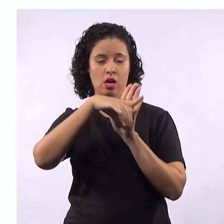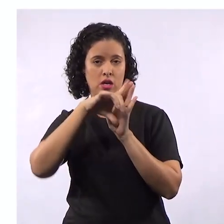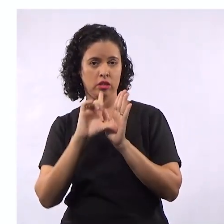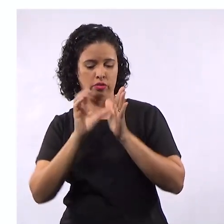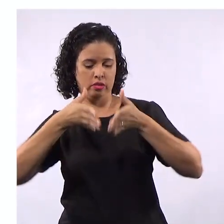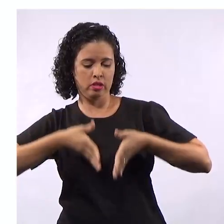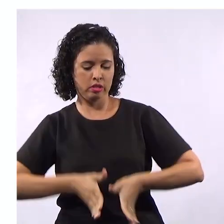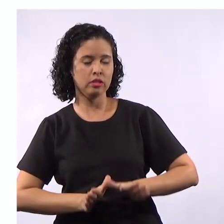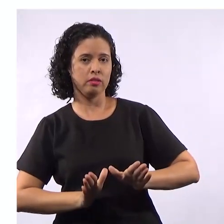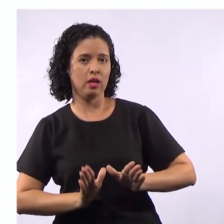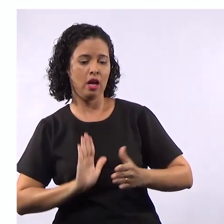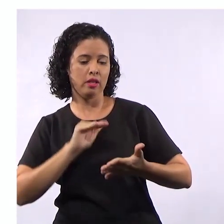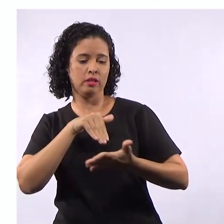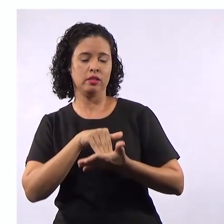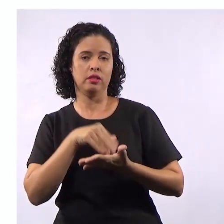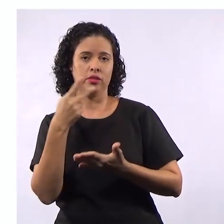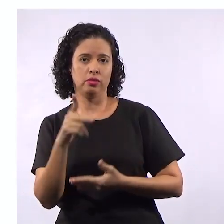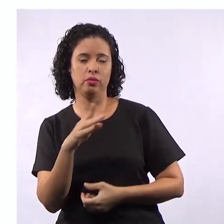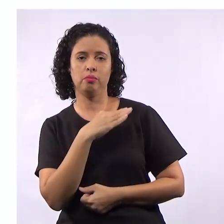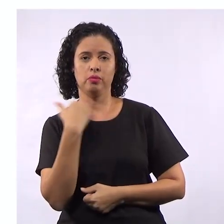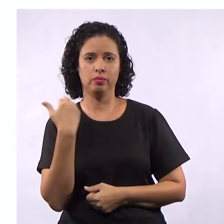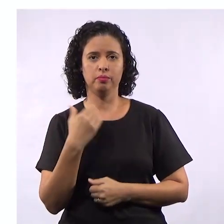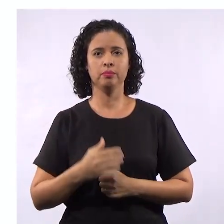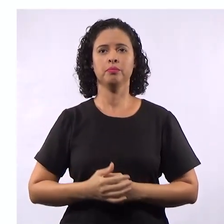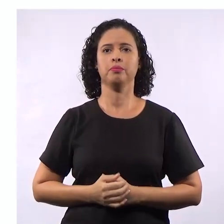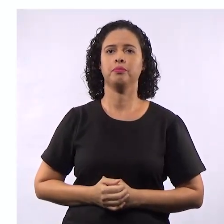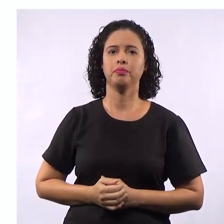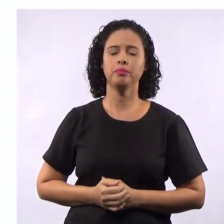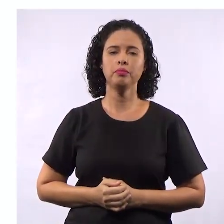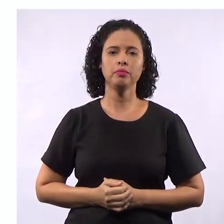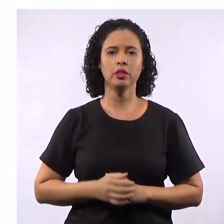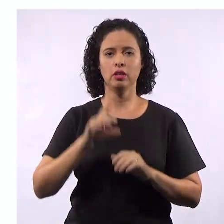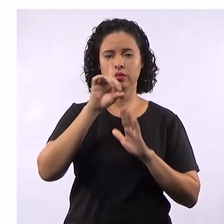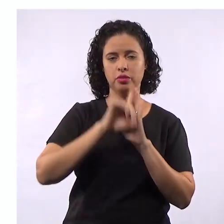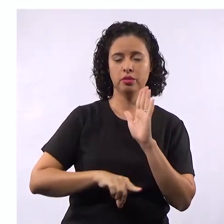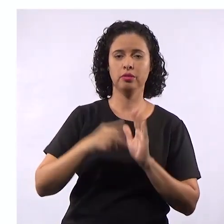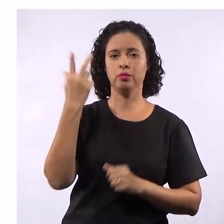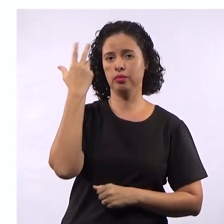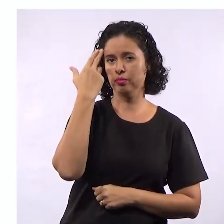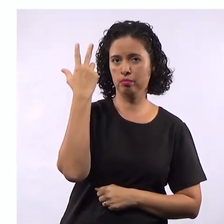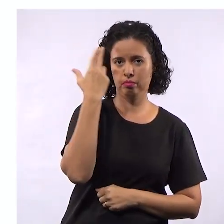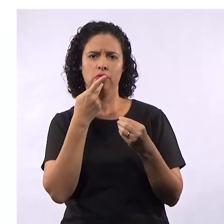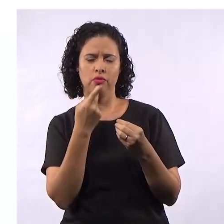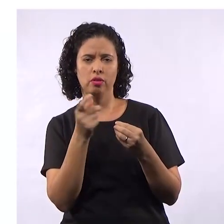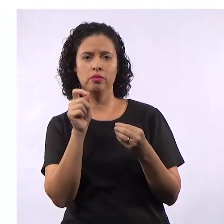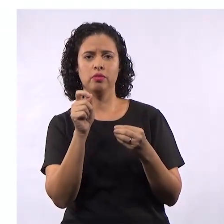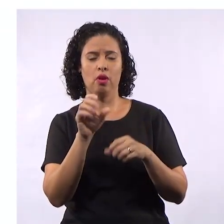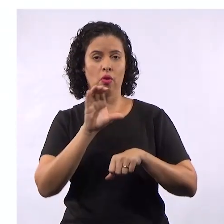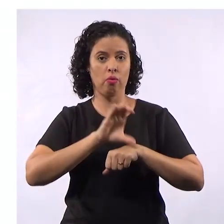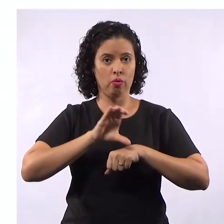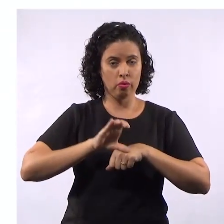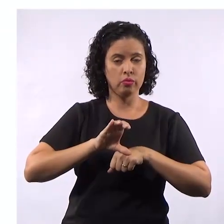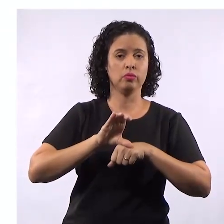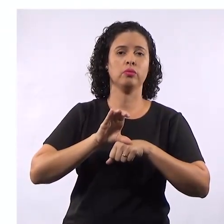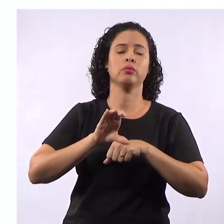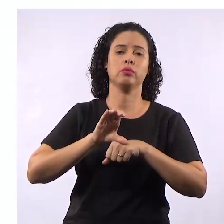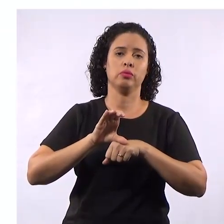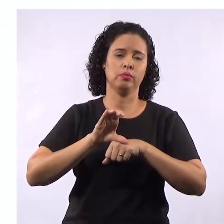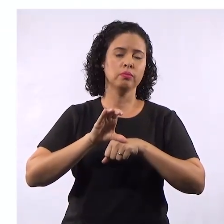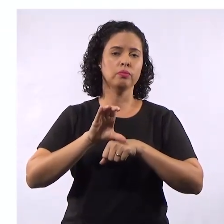nós temos ainda a questão das sucessões, herança, né? Então, daí que a gente vem a dizer que até após a morte,